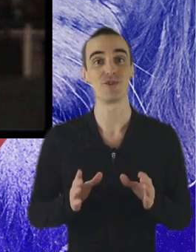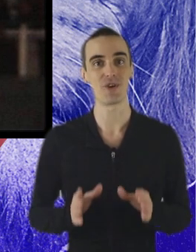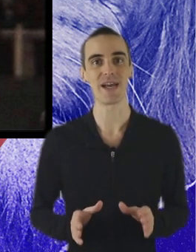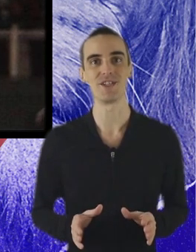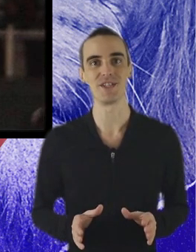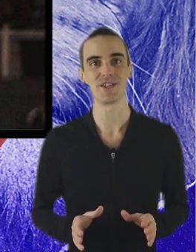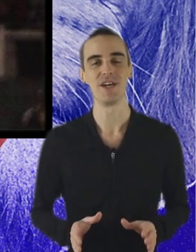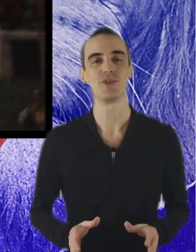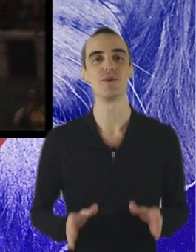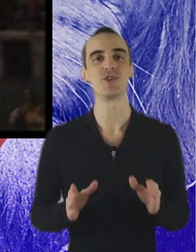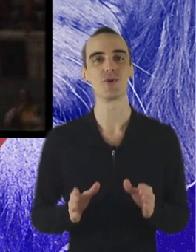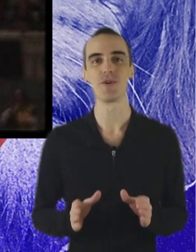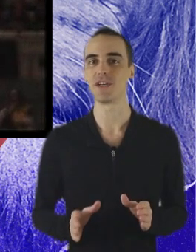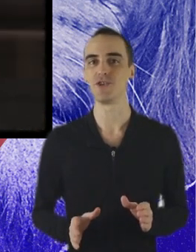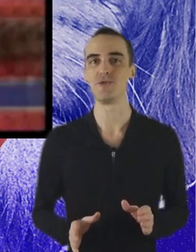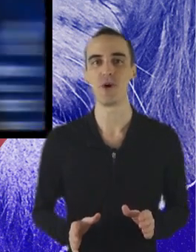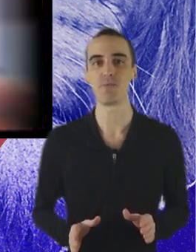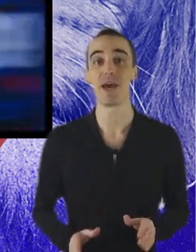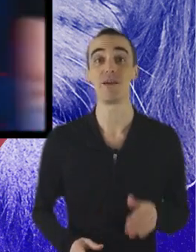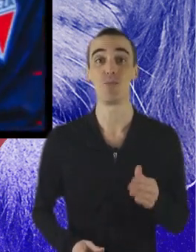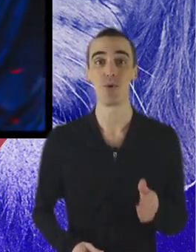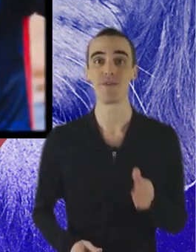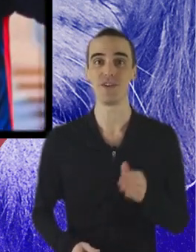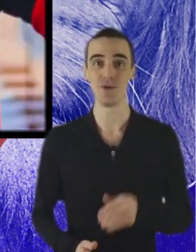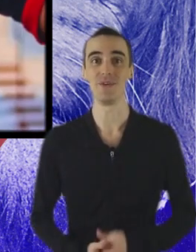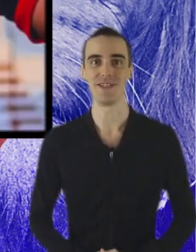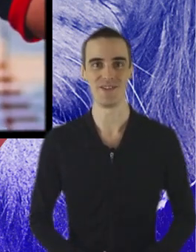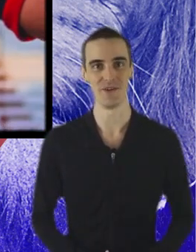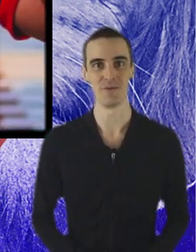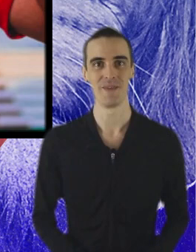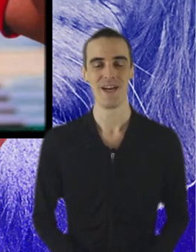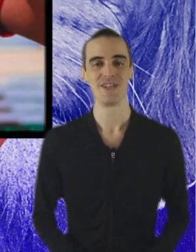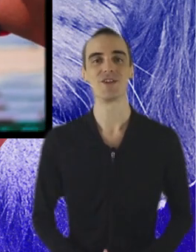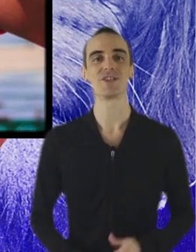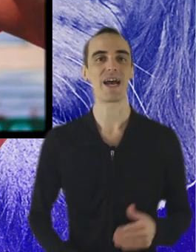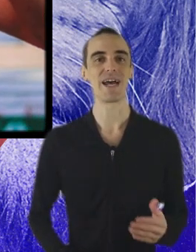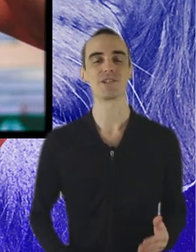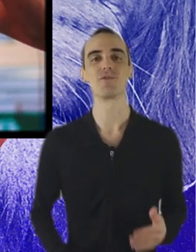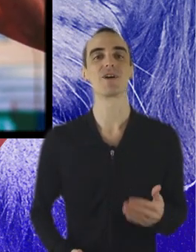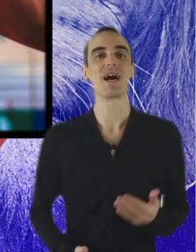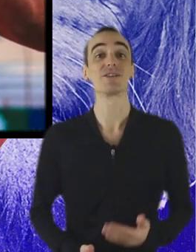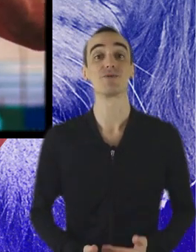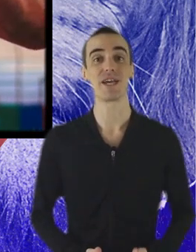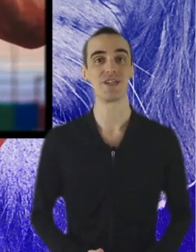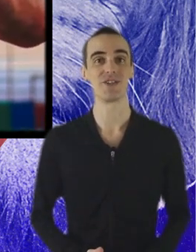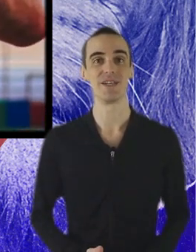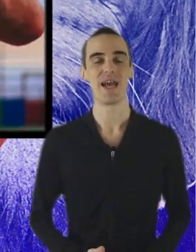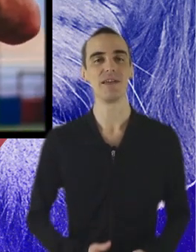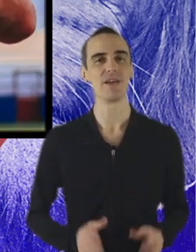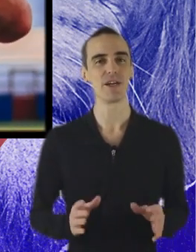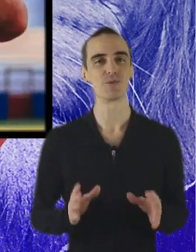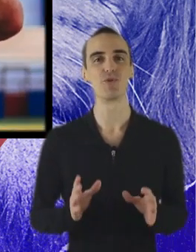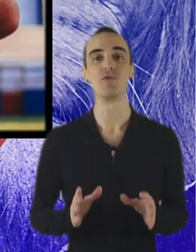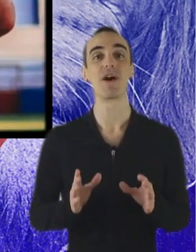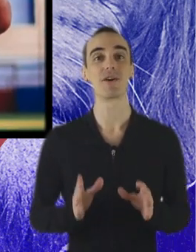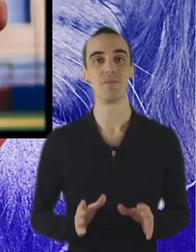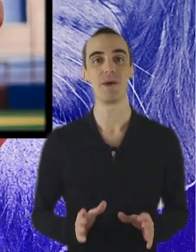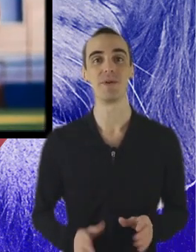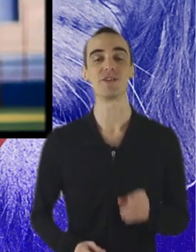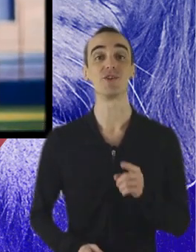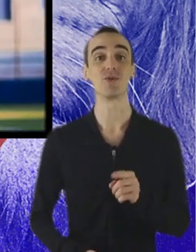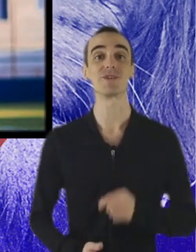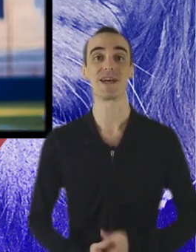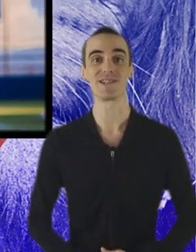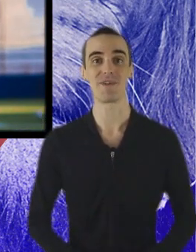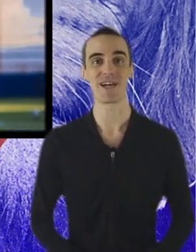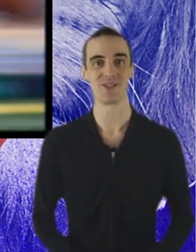Fortaleza ainda adicionou o volante Lucas Sacha à sua equipe titular, sendo constantemente elogiado por torcedores do clube. Dessa forma, o Leão, antes